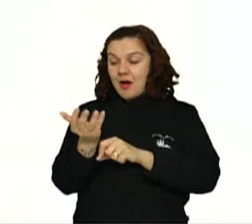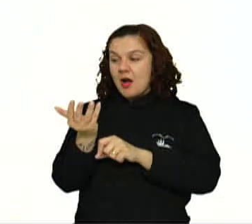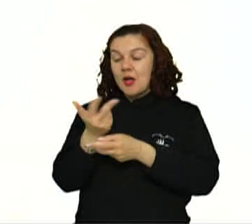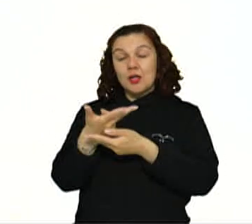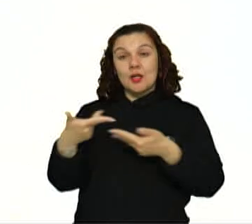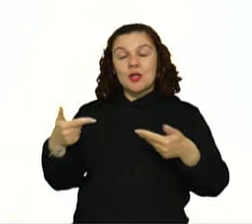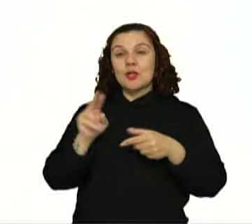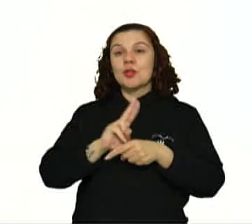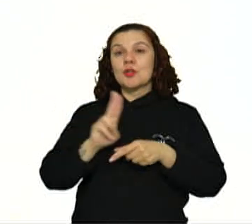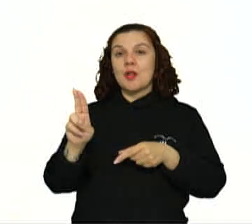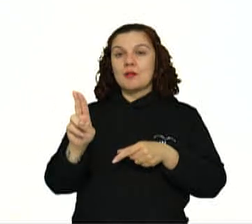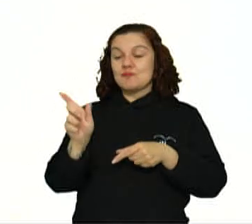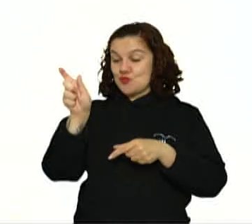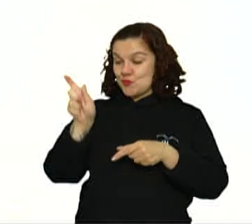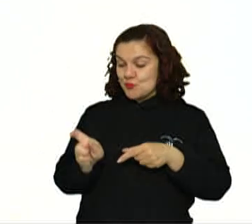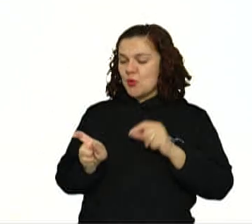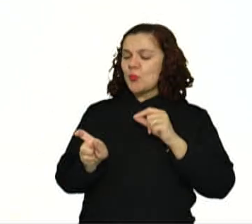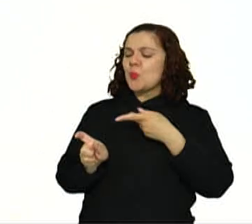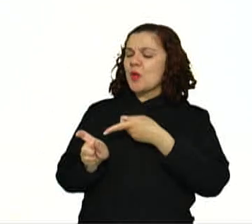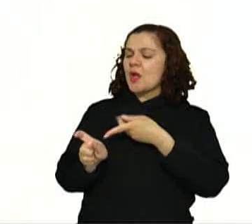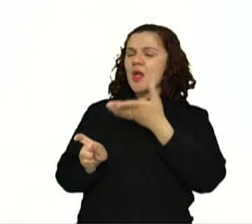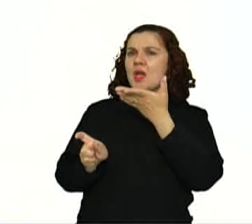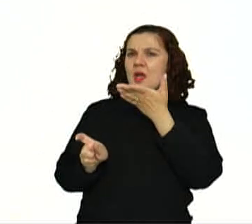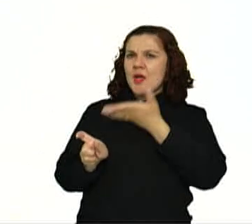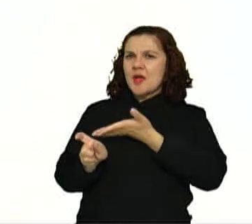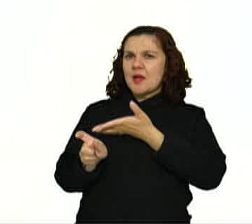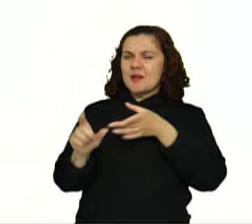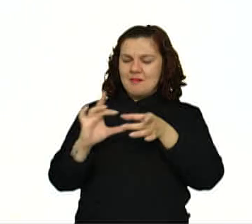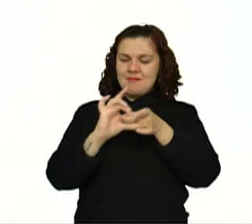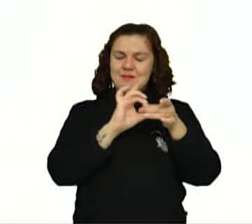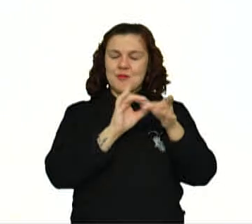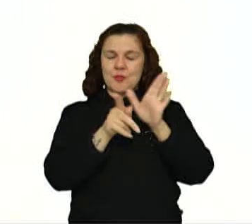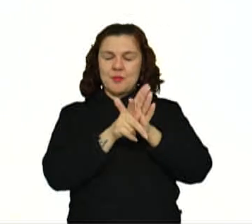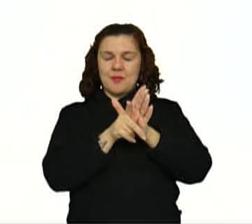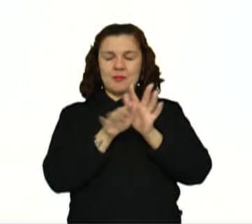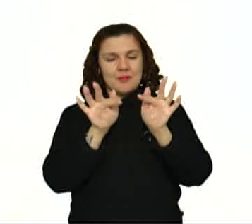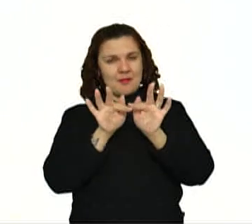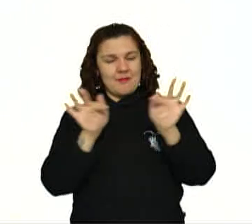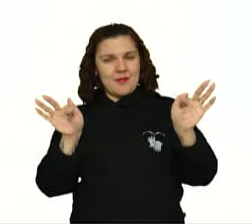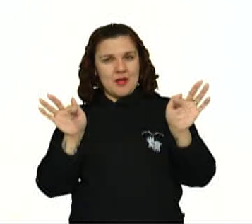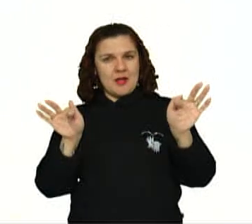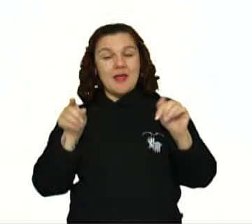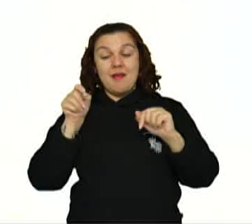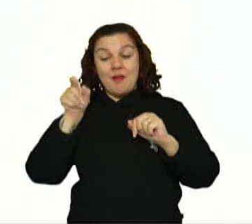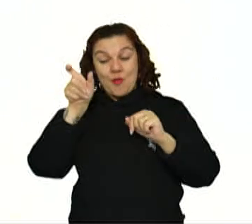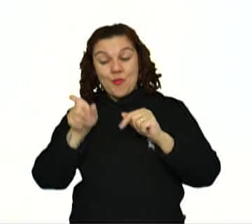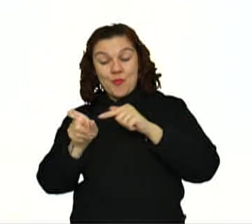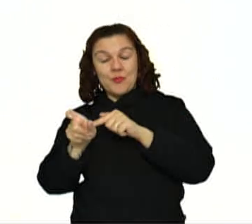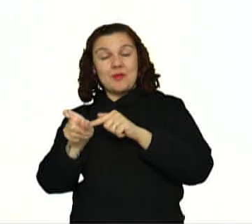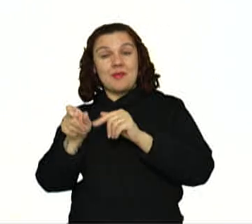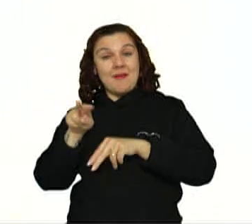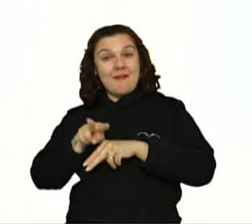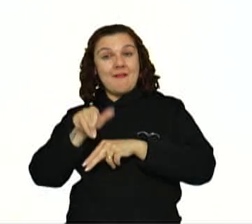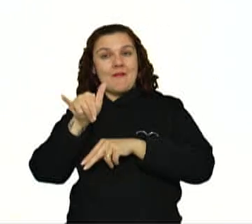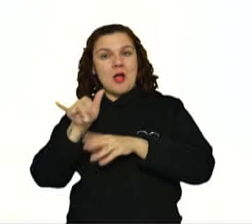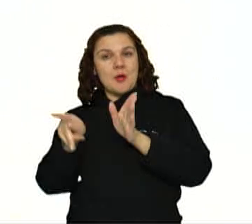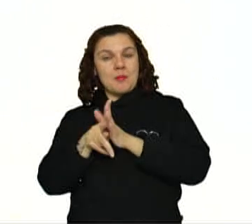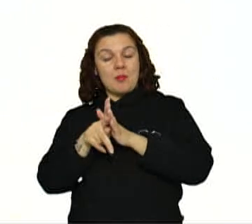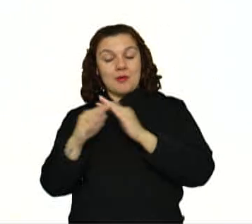é denominado sujeito. Na estrutura da oração, o sujeito é o elemento que estabelece